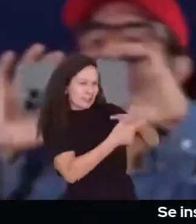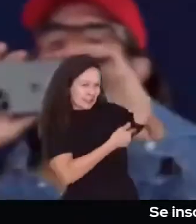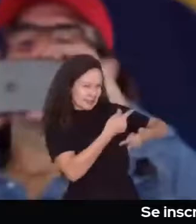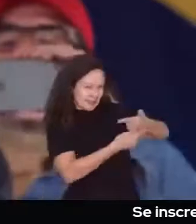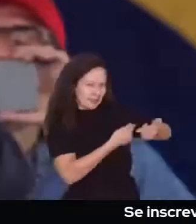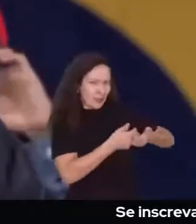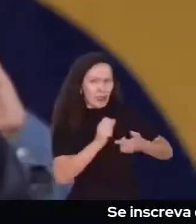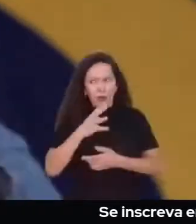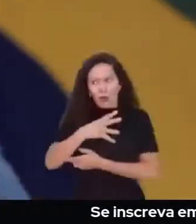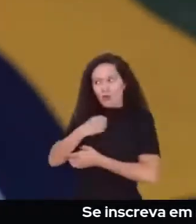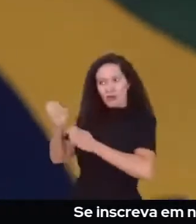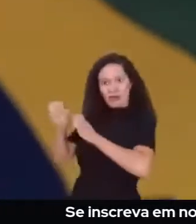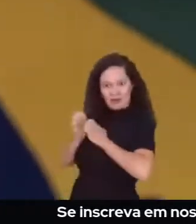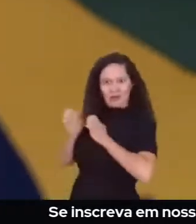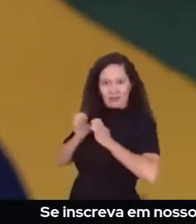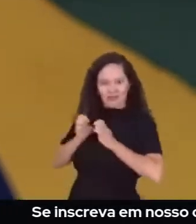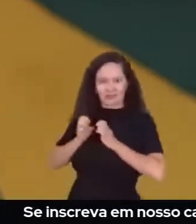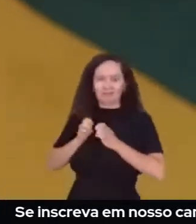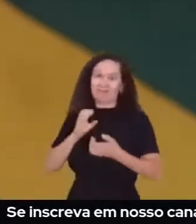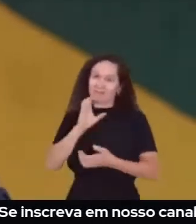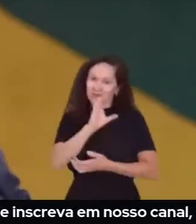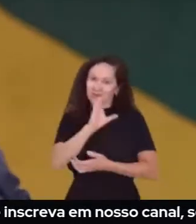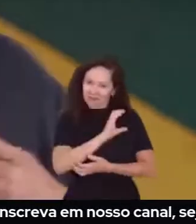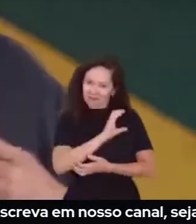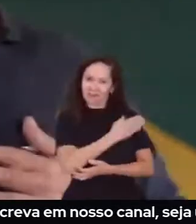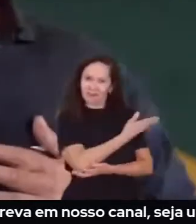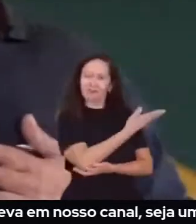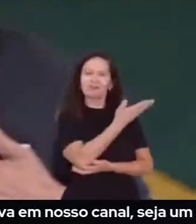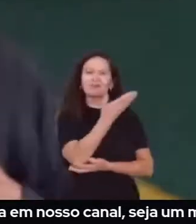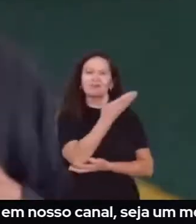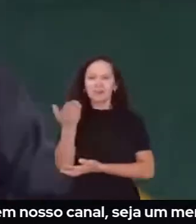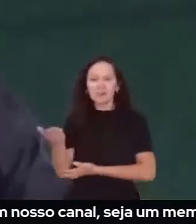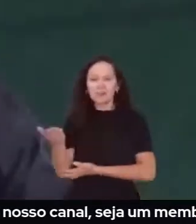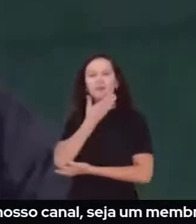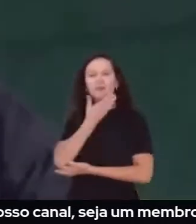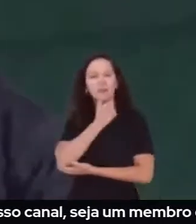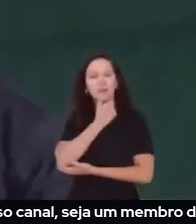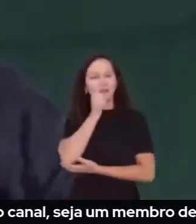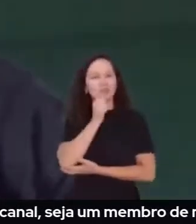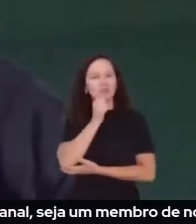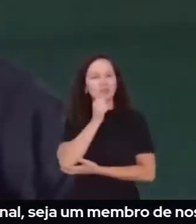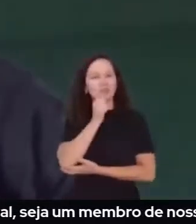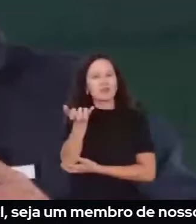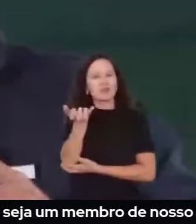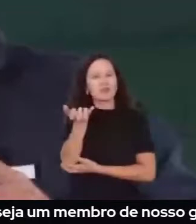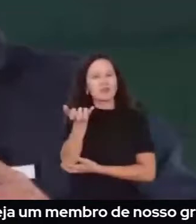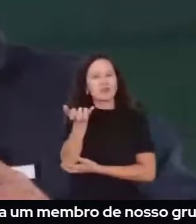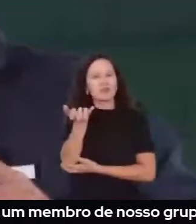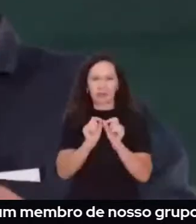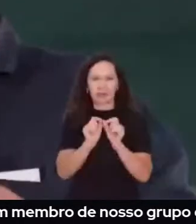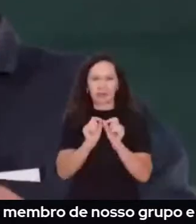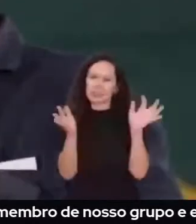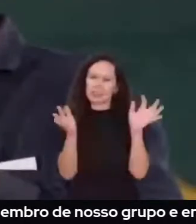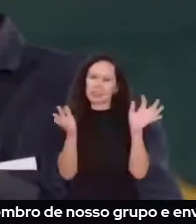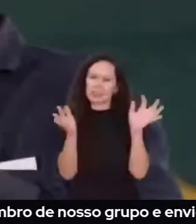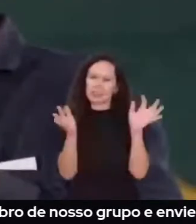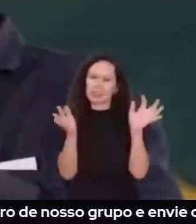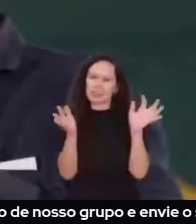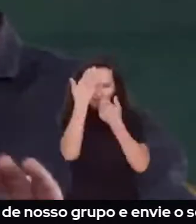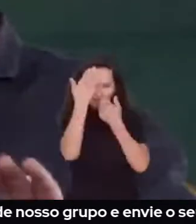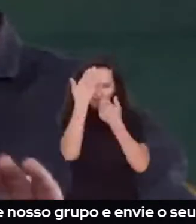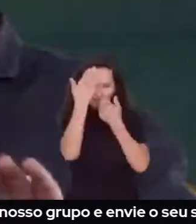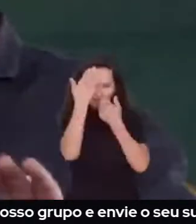Então, companheiros e companheiras, eu quero terminar agradecendo a vocês. Vai ter uma